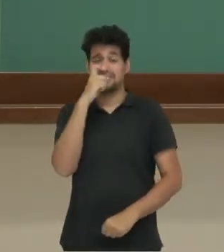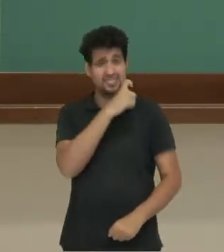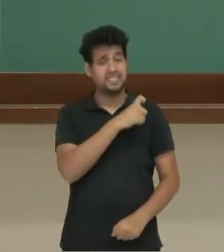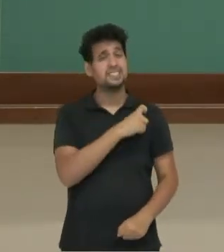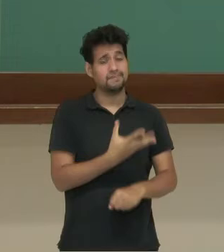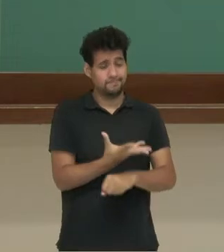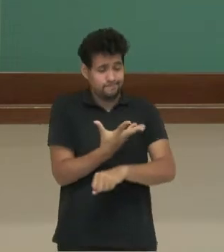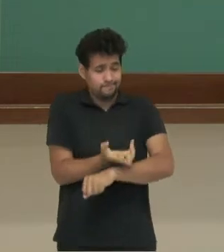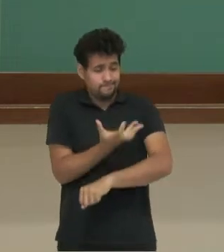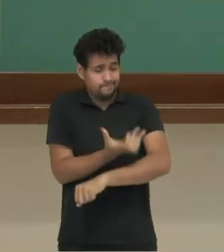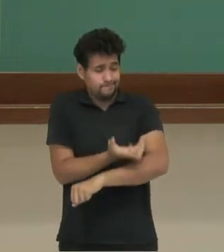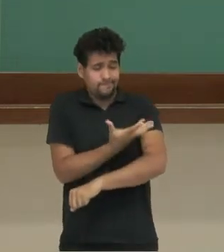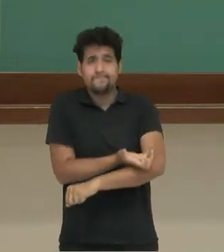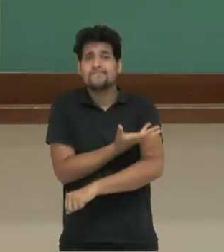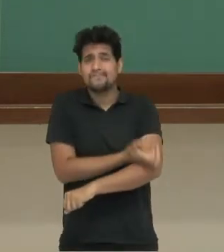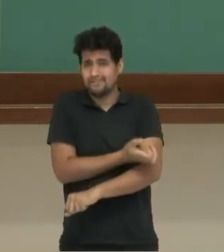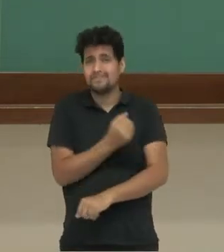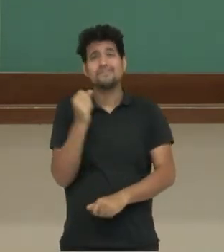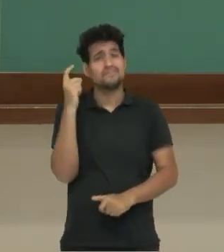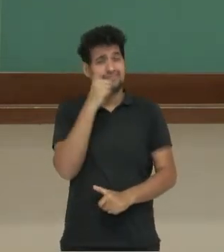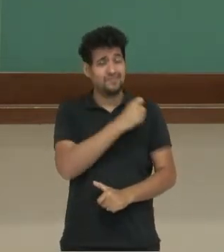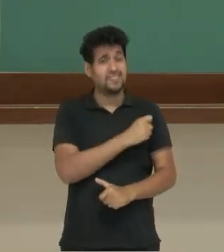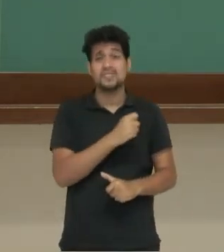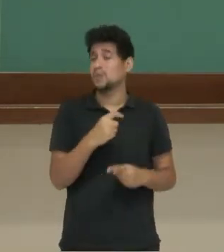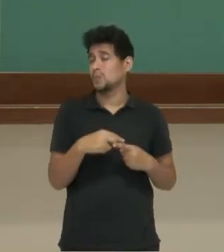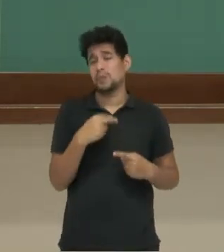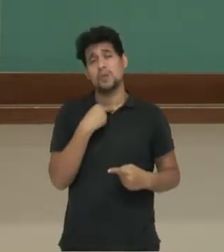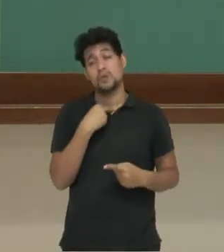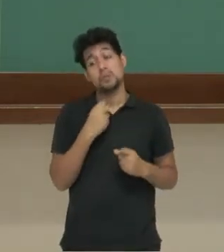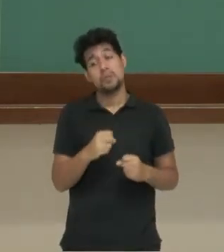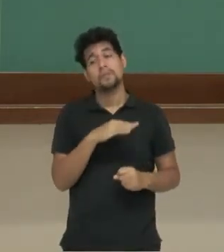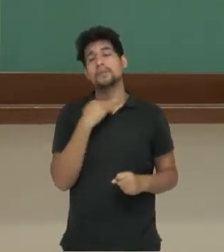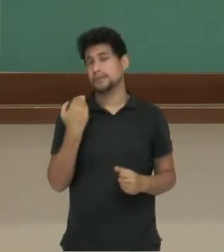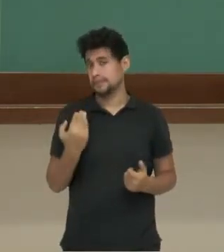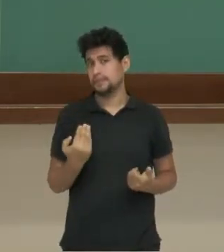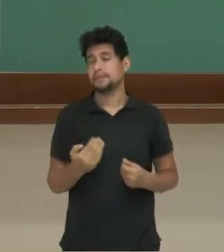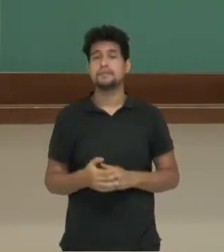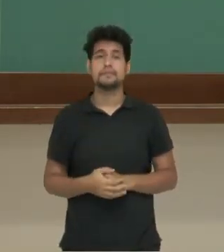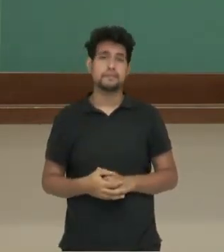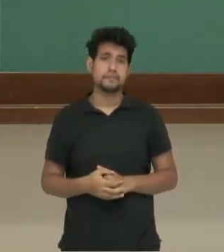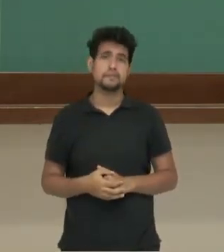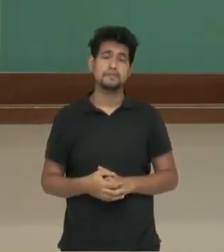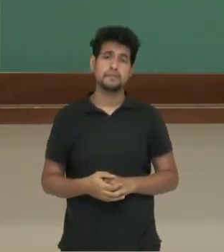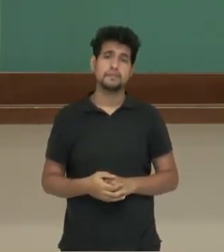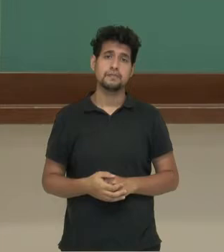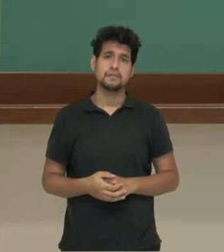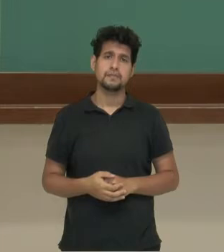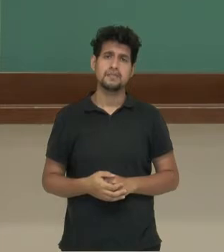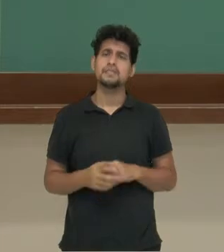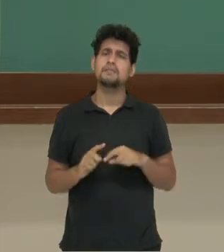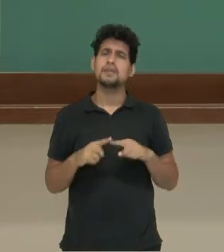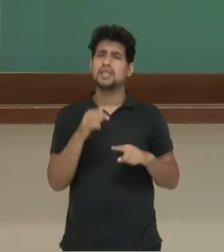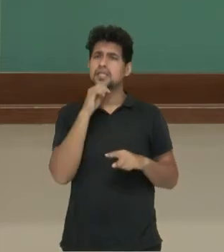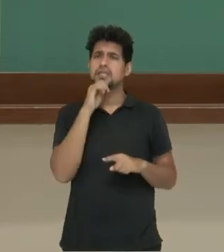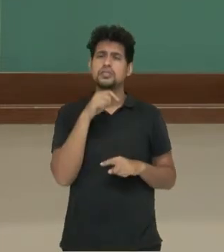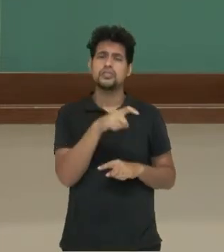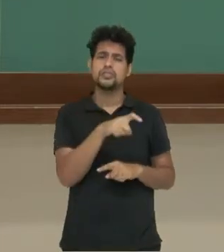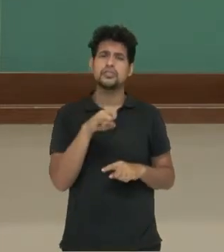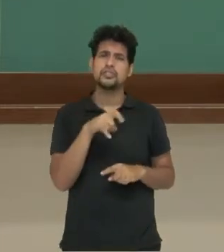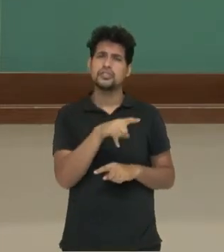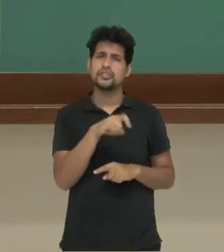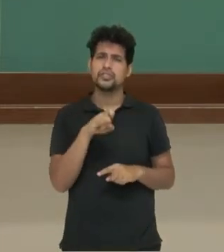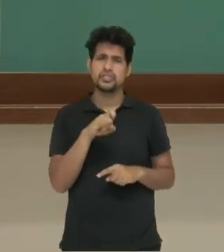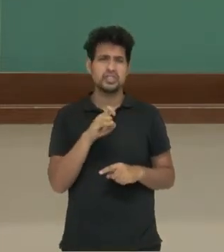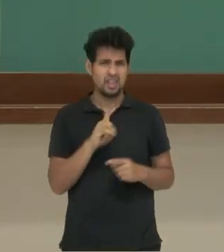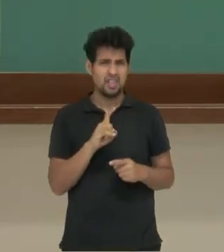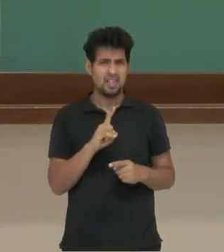da pele. E isso, obviamente, que vai fazer muito mal e ele pode até morrer, certo? A urina dos sapos, ela é